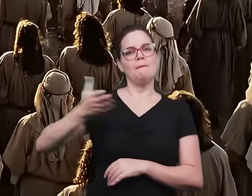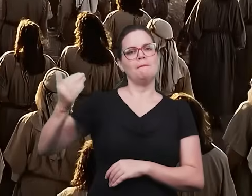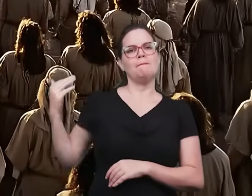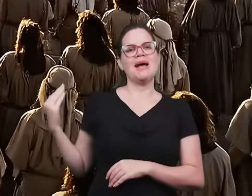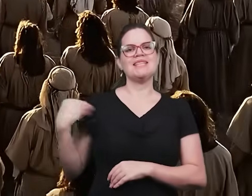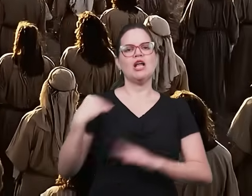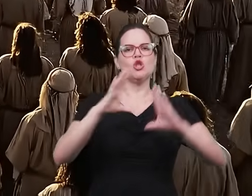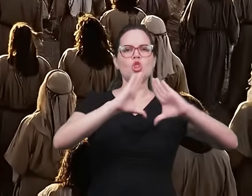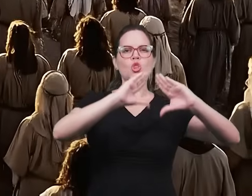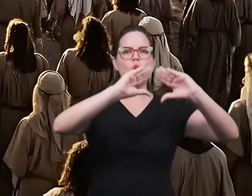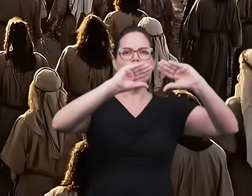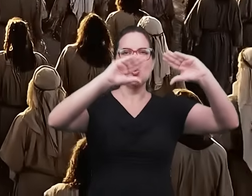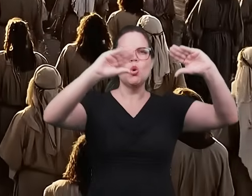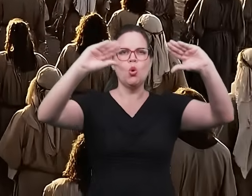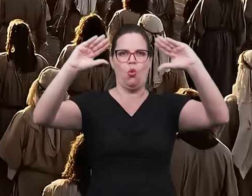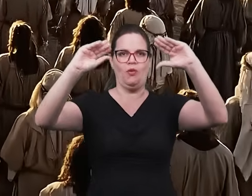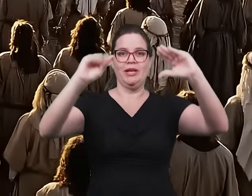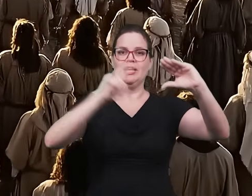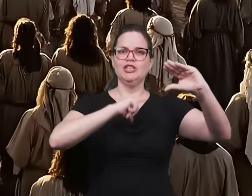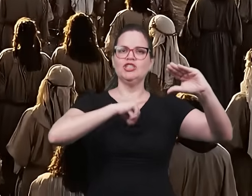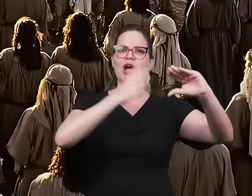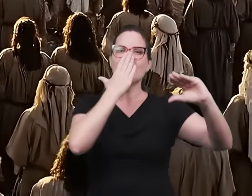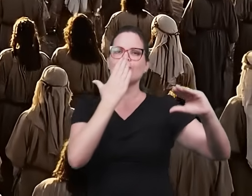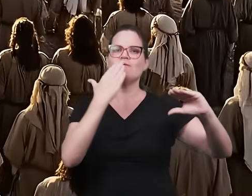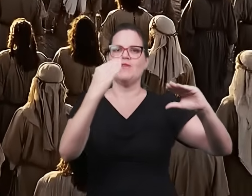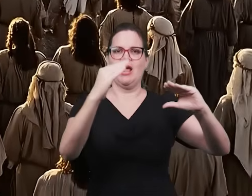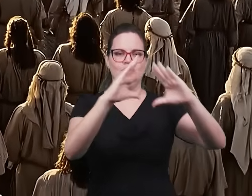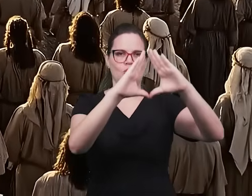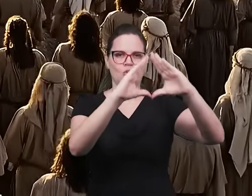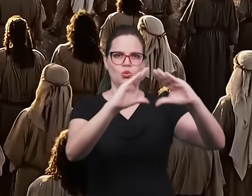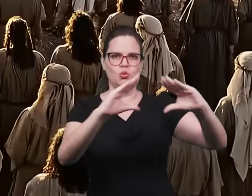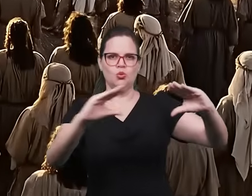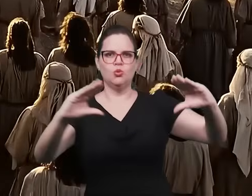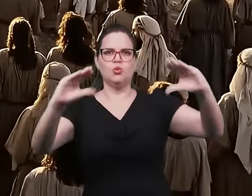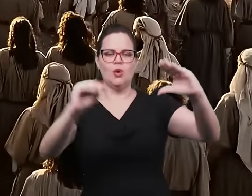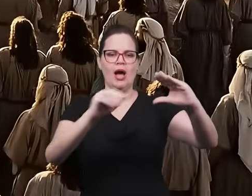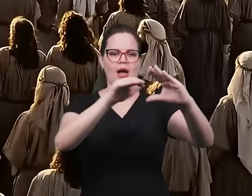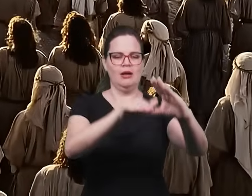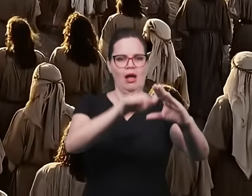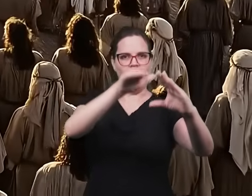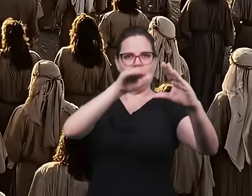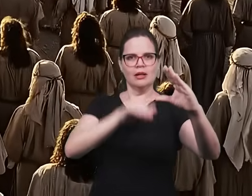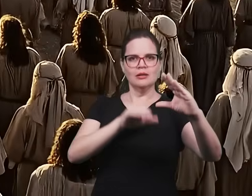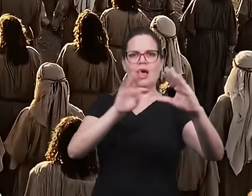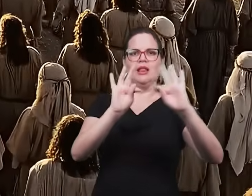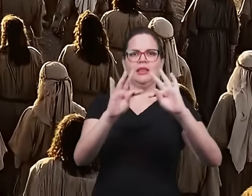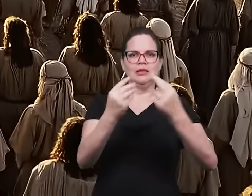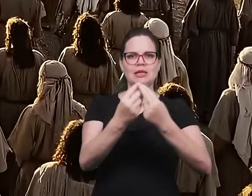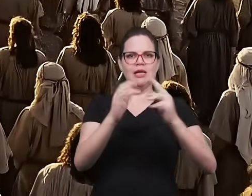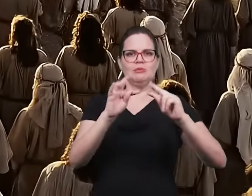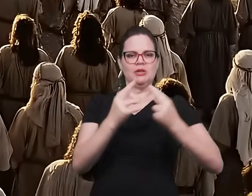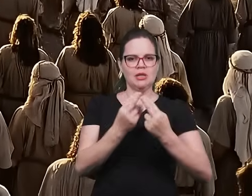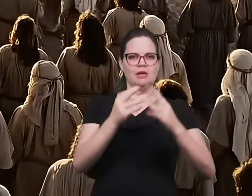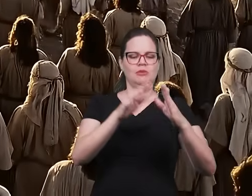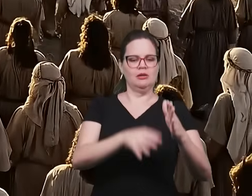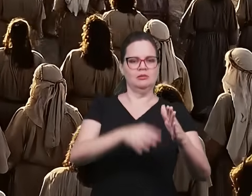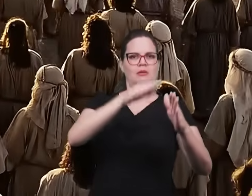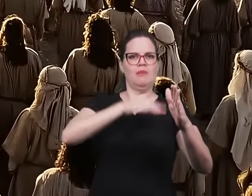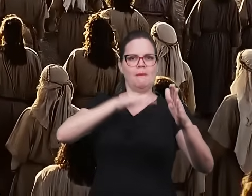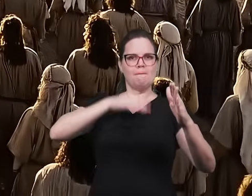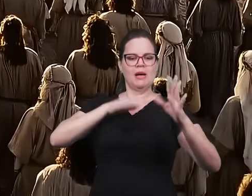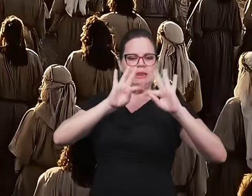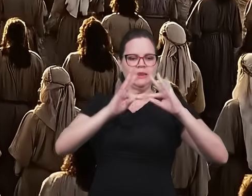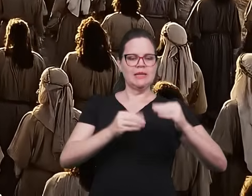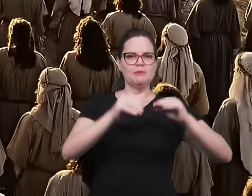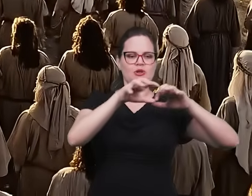acompanhada pelas tribos de Judá, Issacar e Zebulon. Em seguida, os gersonitas e meraritas, com a